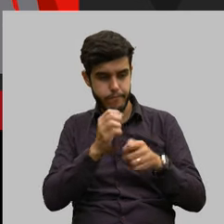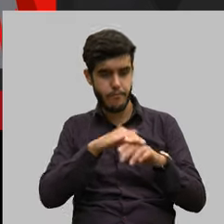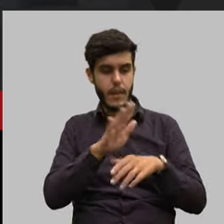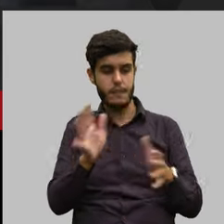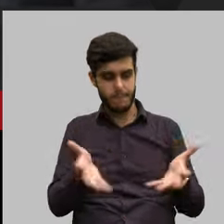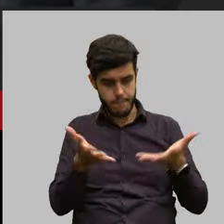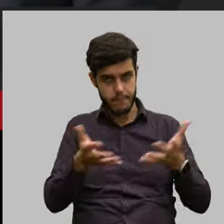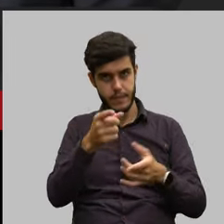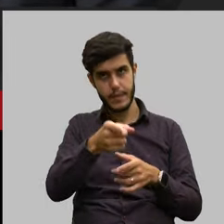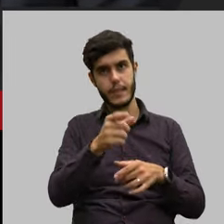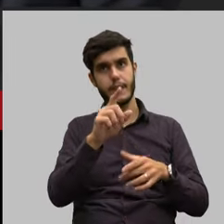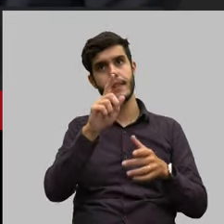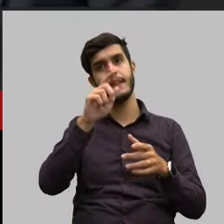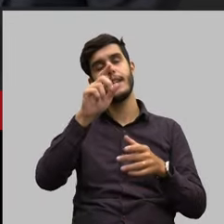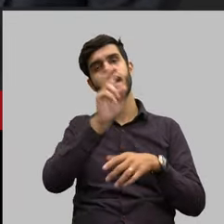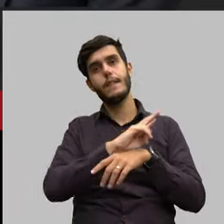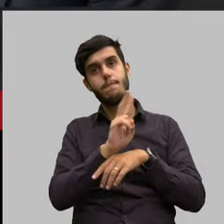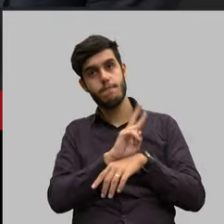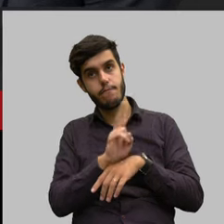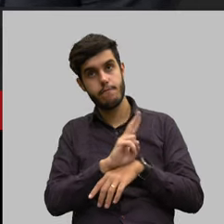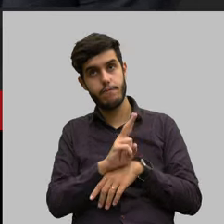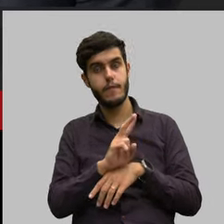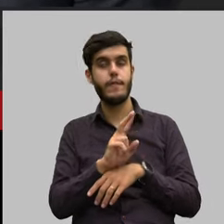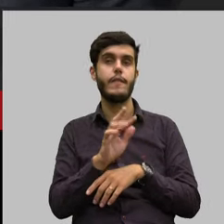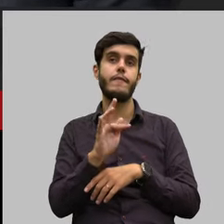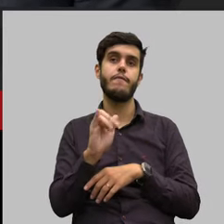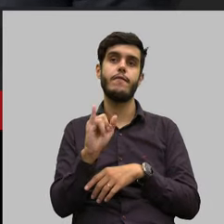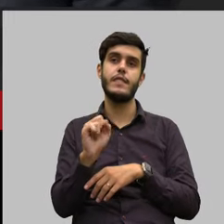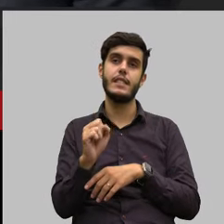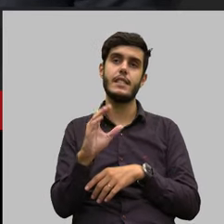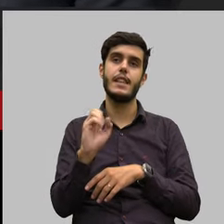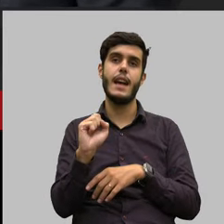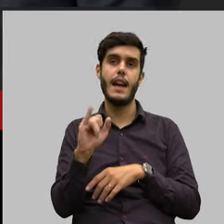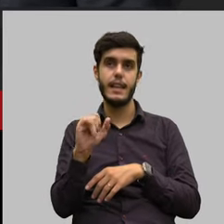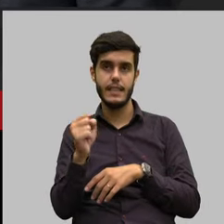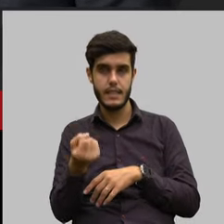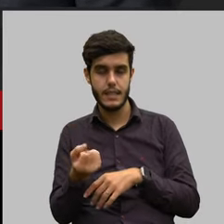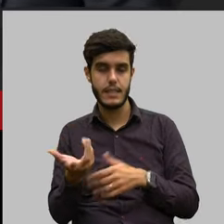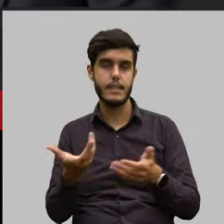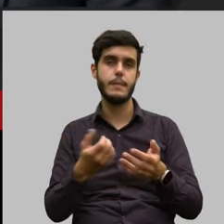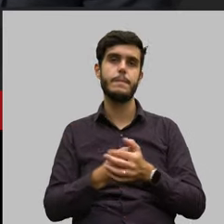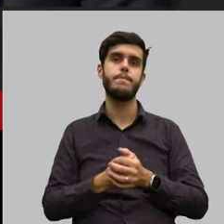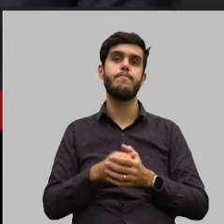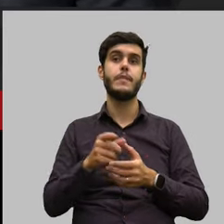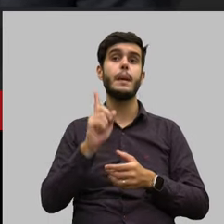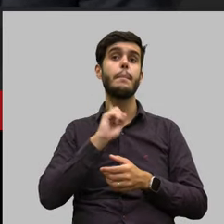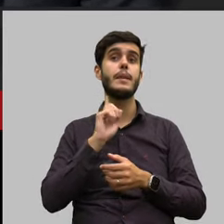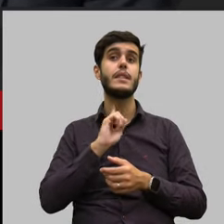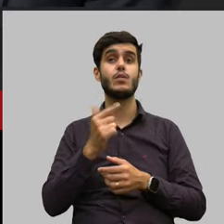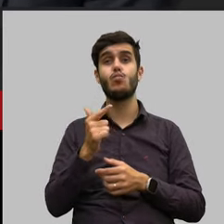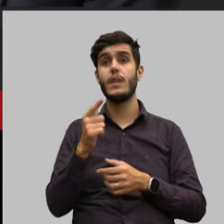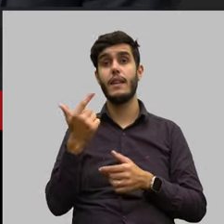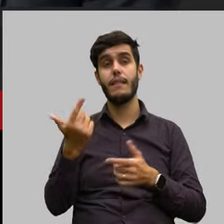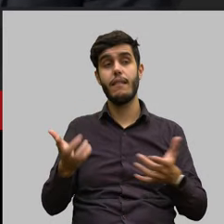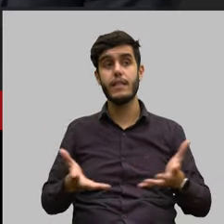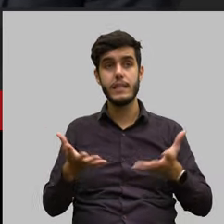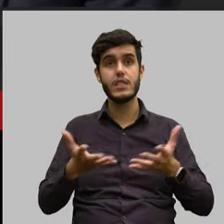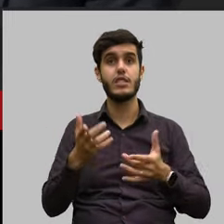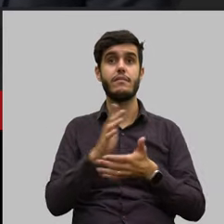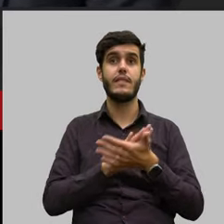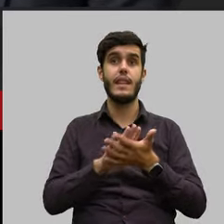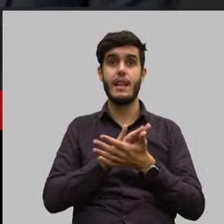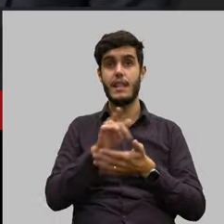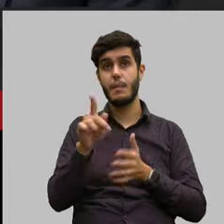são só daqueles incentivos fiscais que não foram submetidos ao confaz Minas não tem nenhum incentivo não submetido a